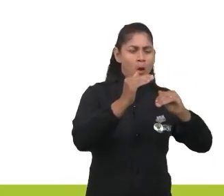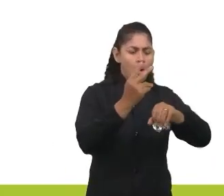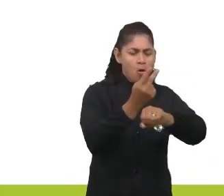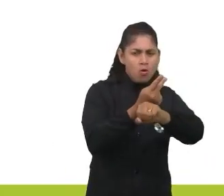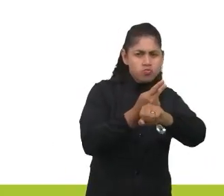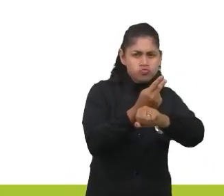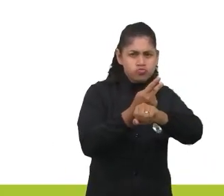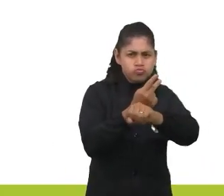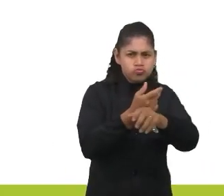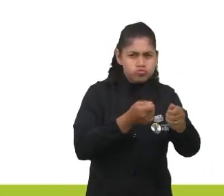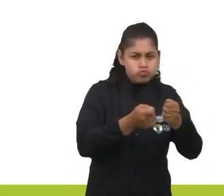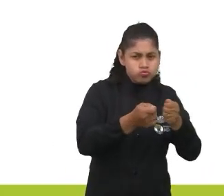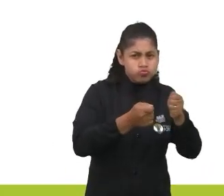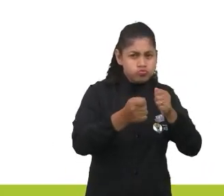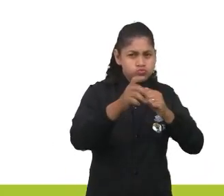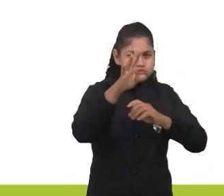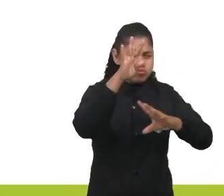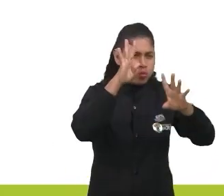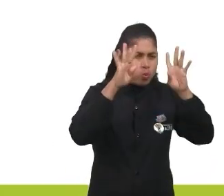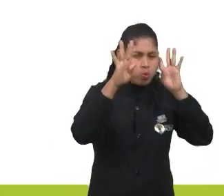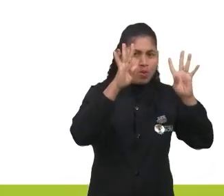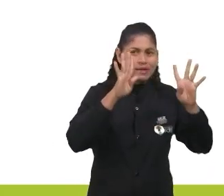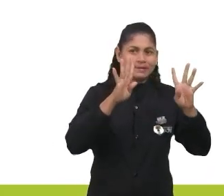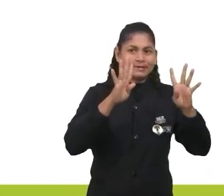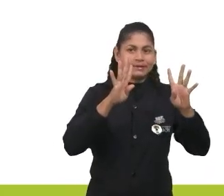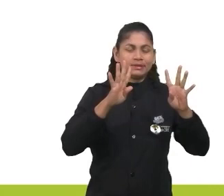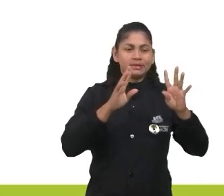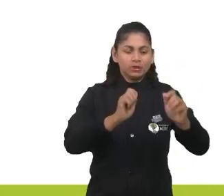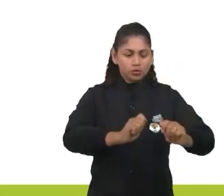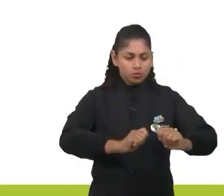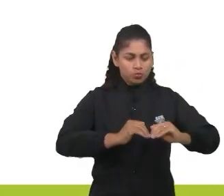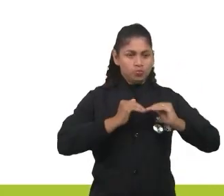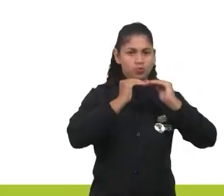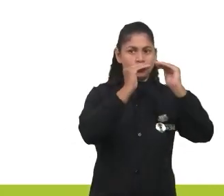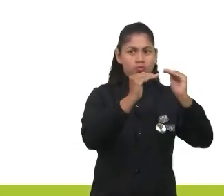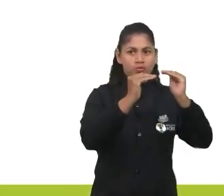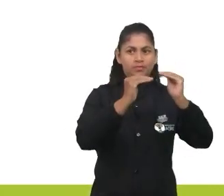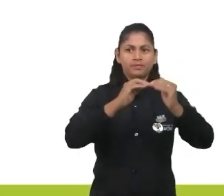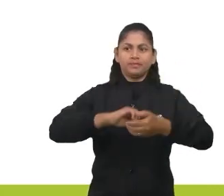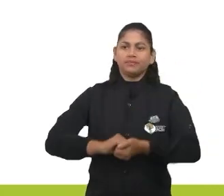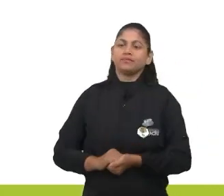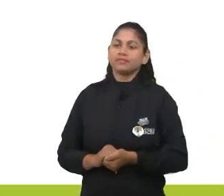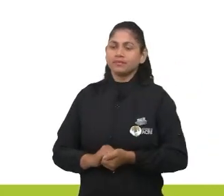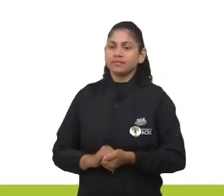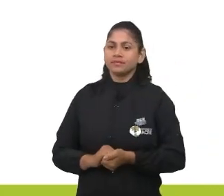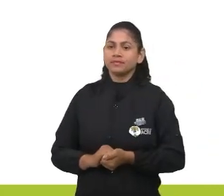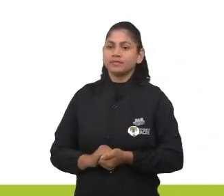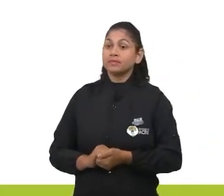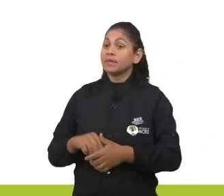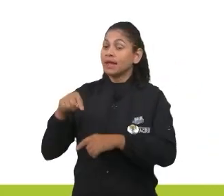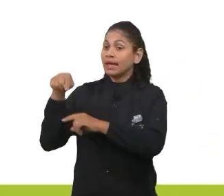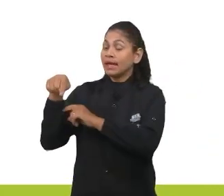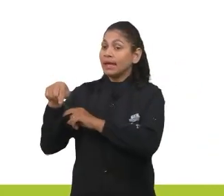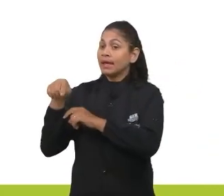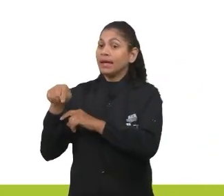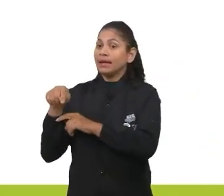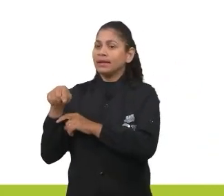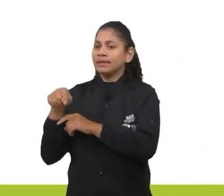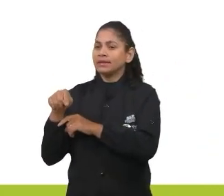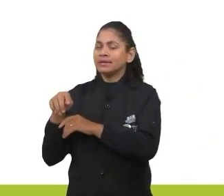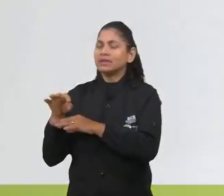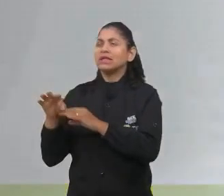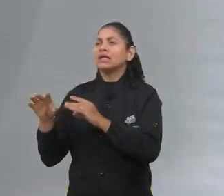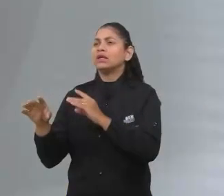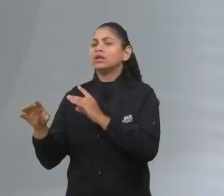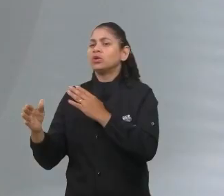A razão comunicativa dialoga sujeito com sujeito para ninguém se tornar sujeito. O que isso